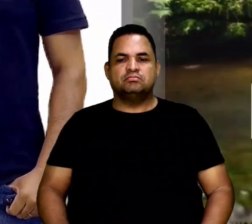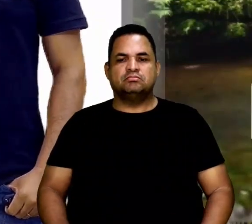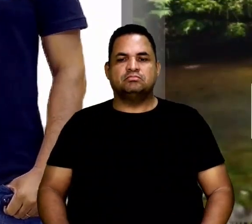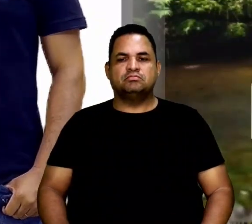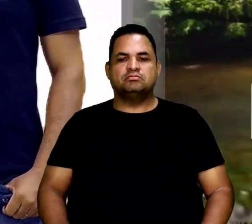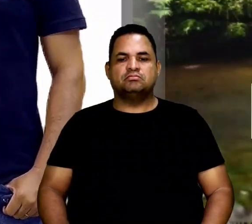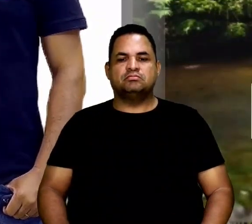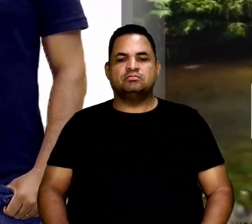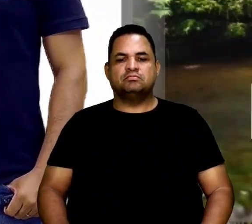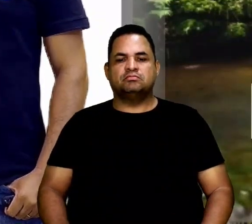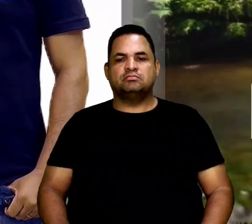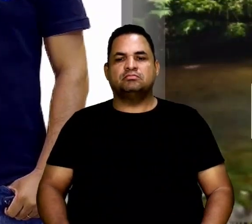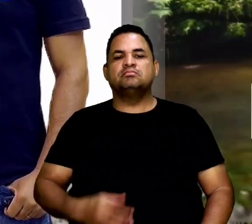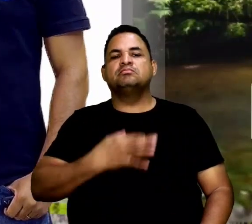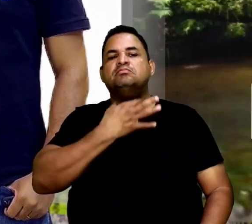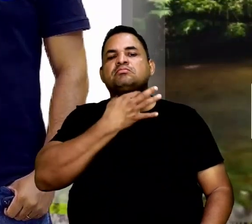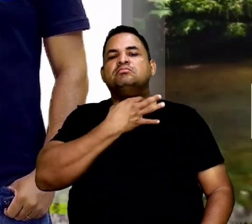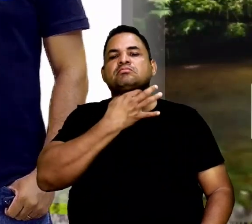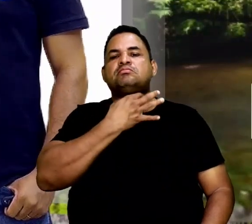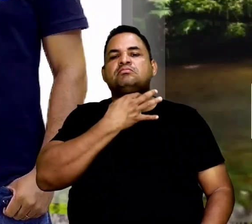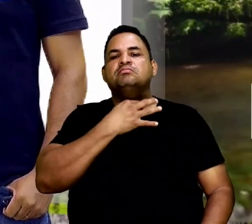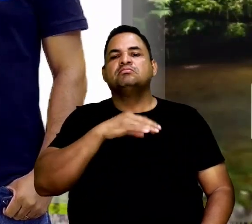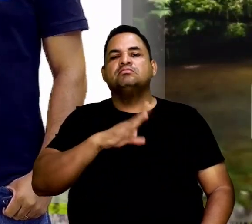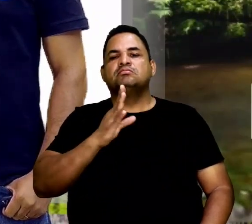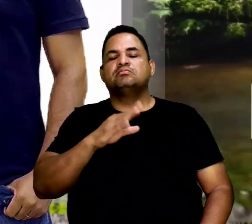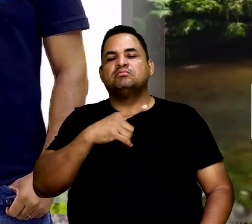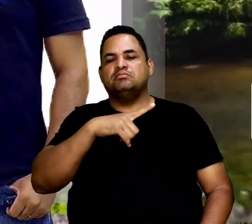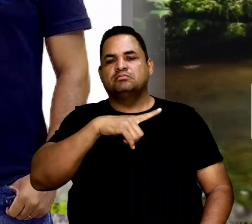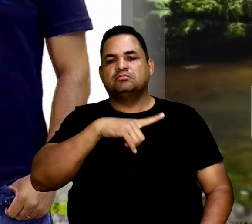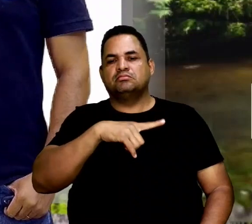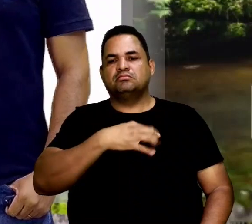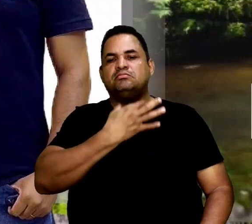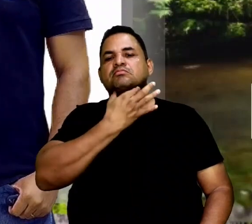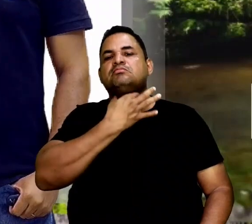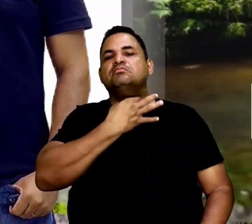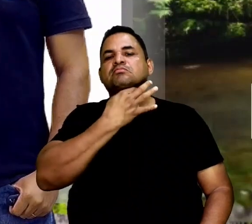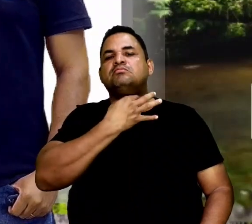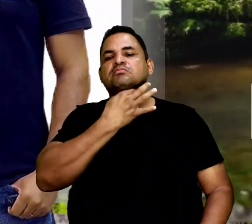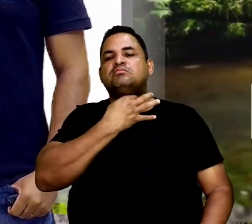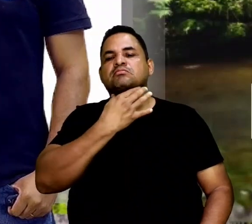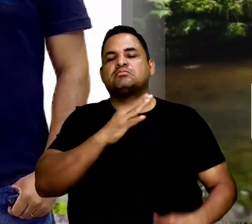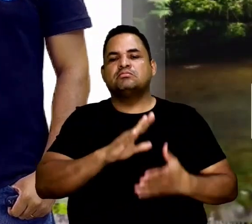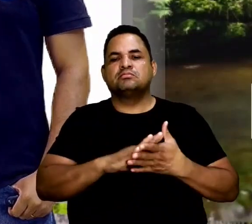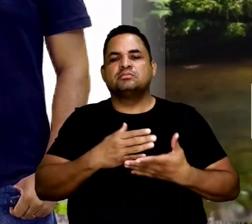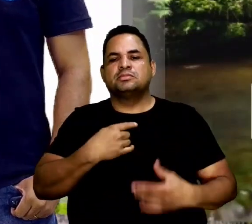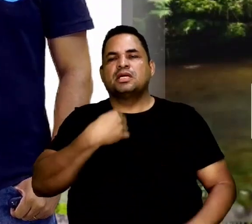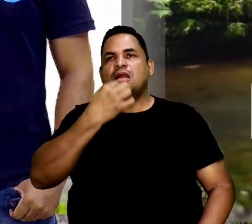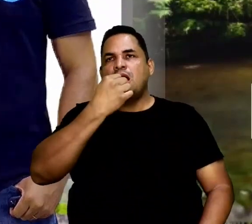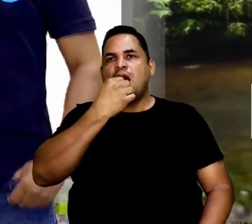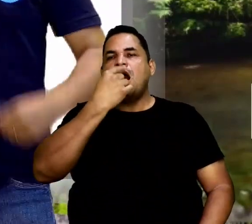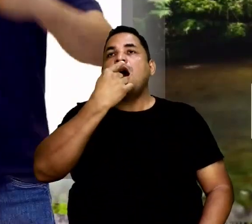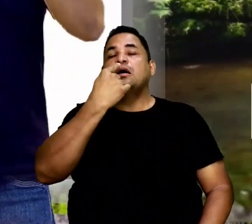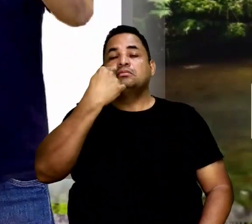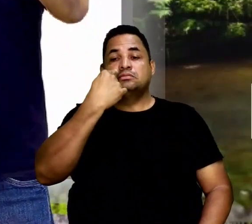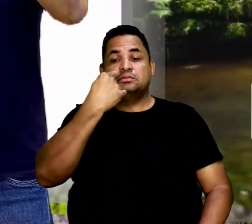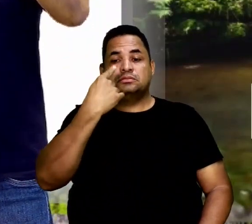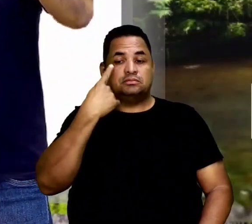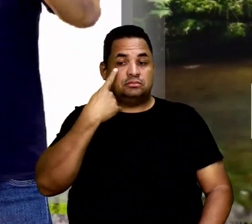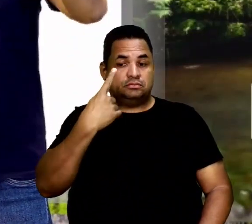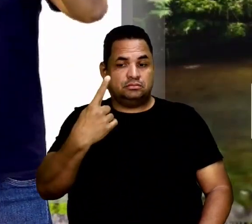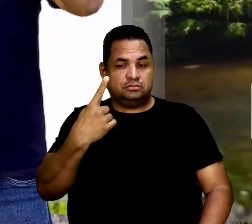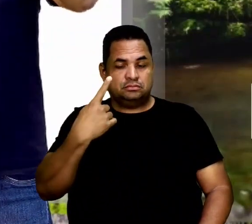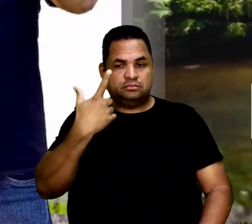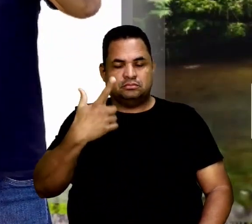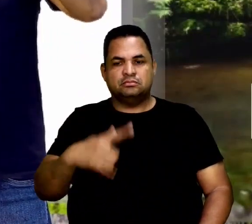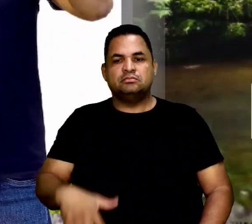tonsilas palatinas são nada mais do que essas amígdalas que a gente tem aqui, e quando você pede para alguém abrir a boca, que você observa, você vai